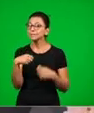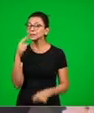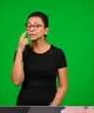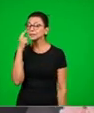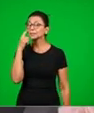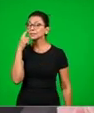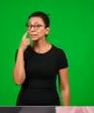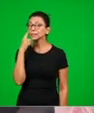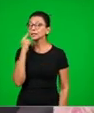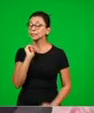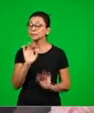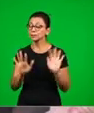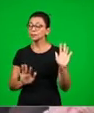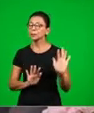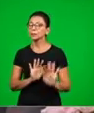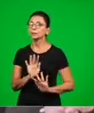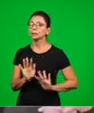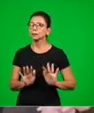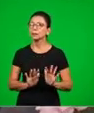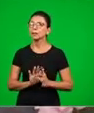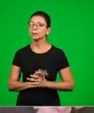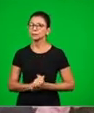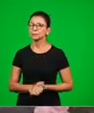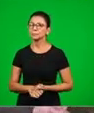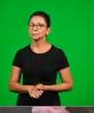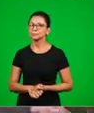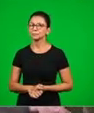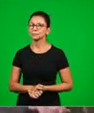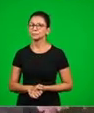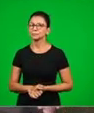cuidado da obra do Espírito.